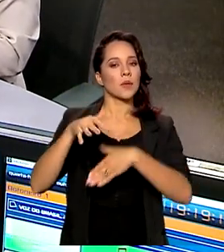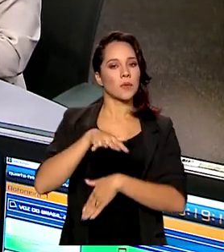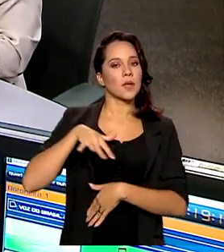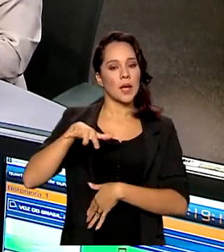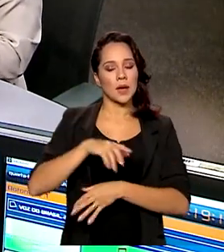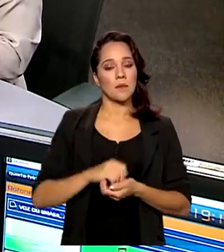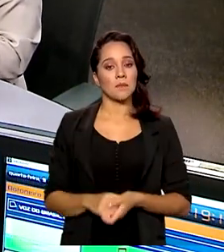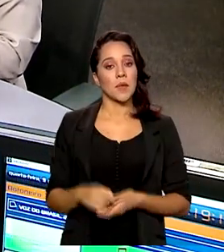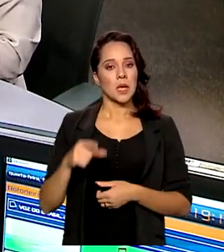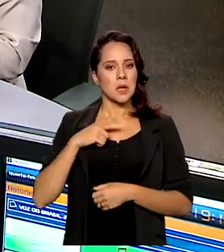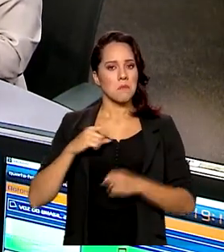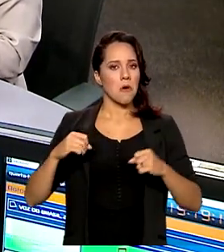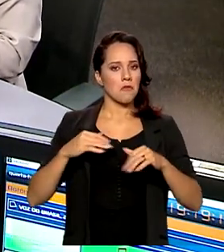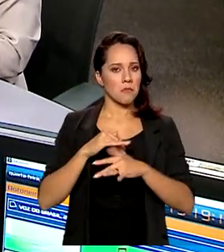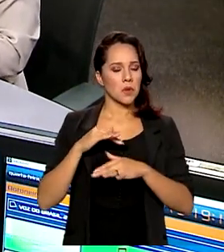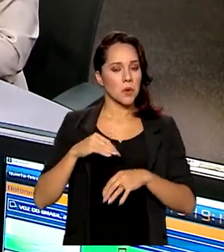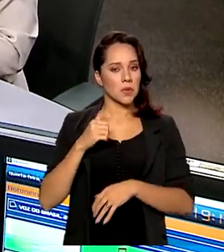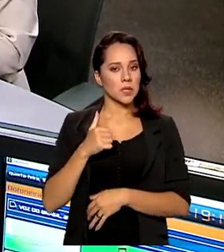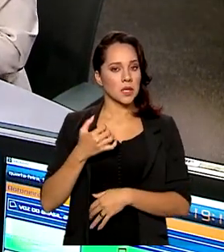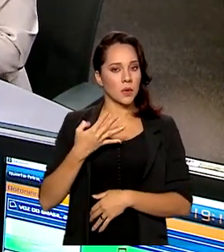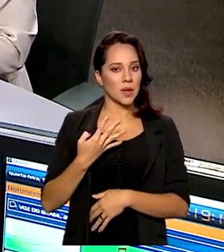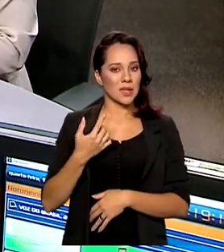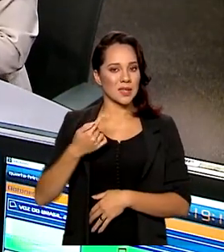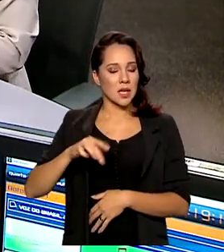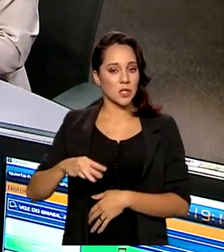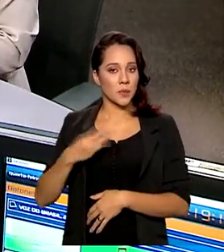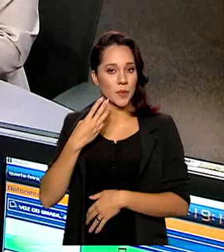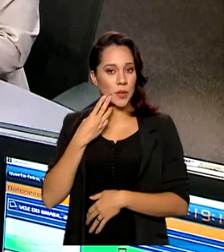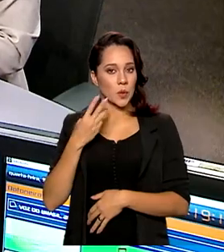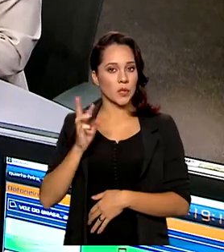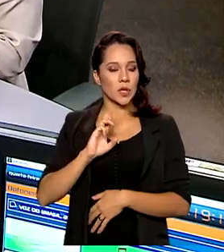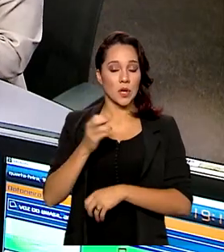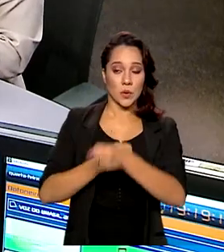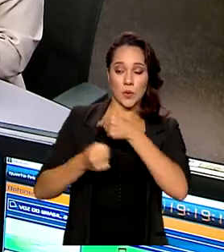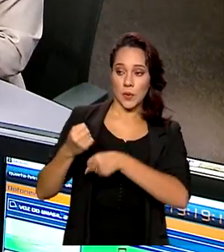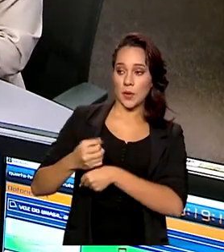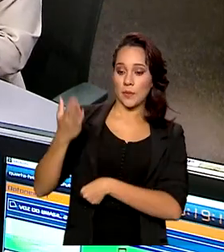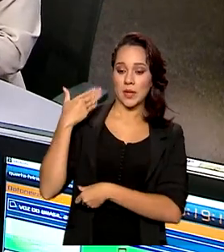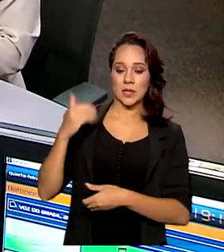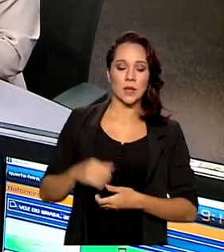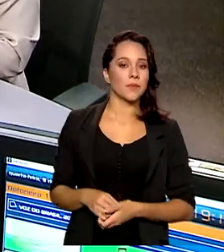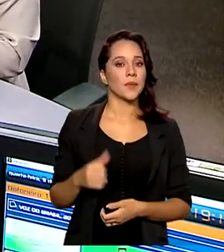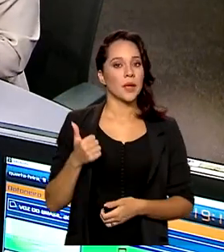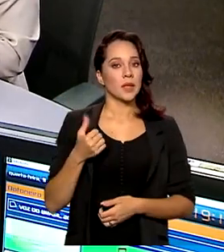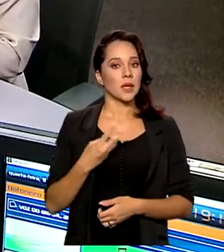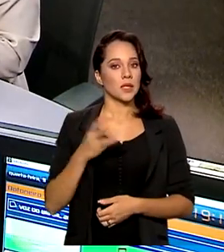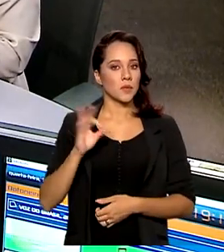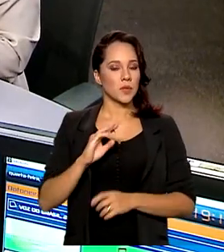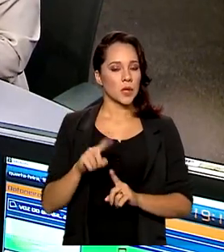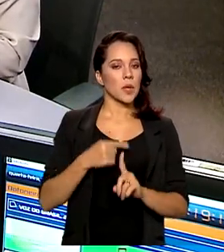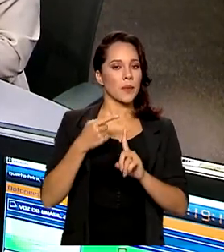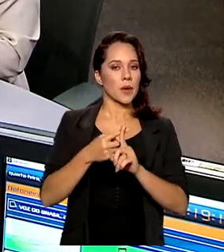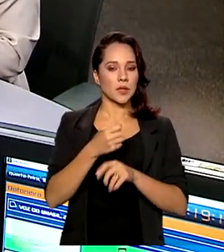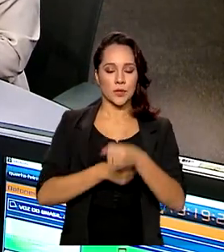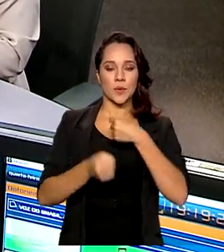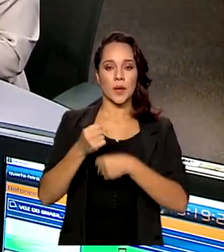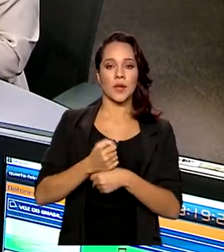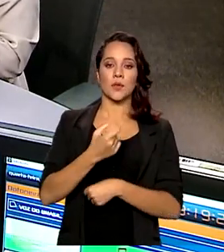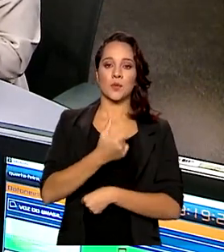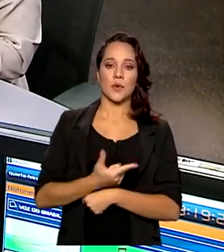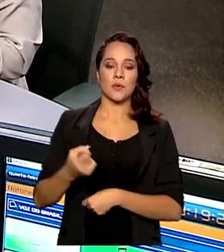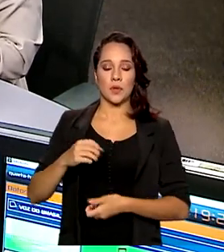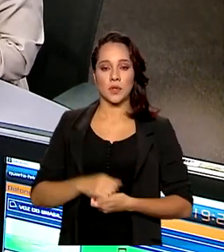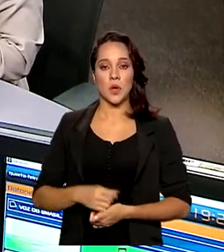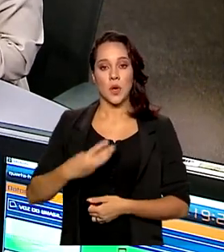setor, que movimentou 147 bilhões de reais no ano passado, 13% a mais que em 2020.